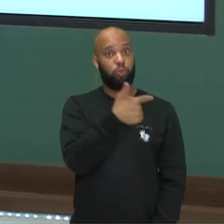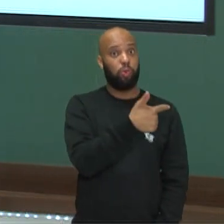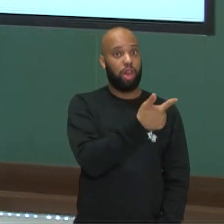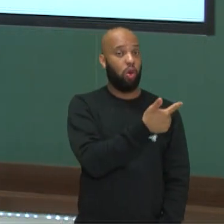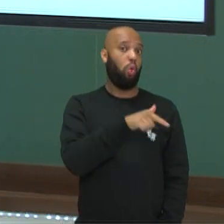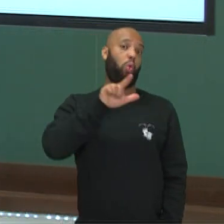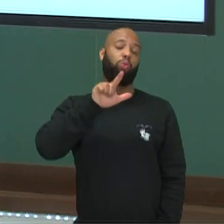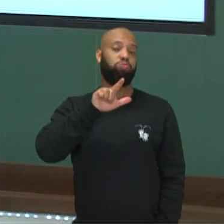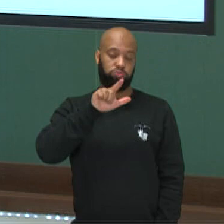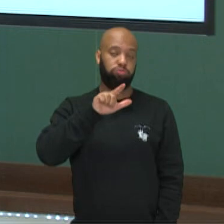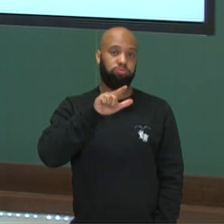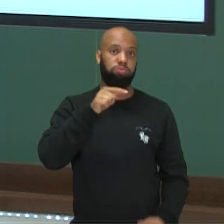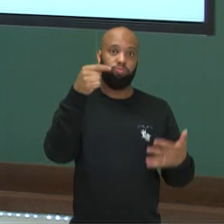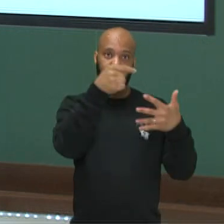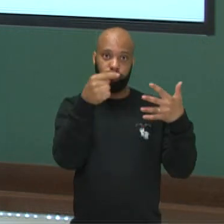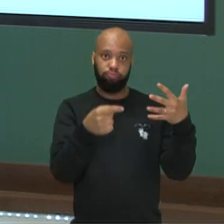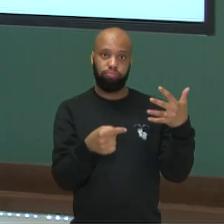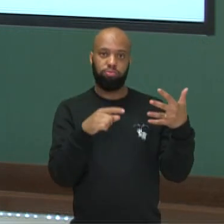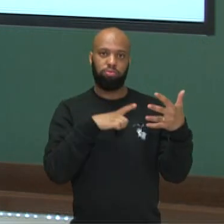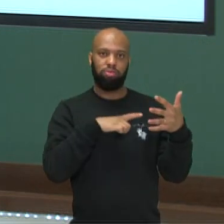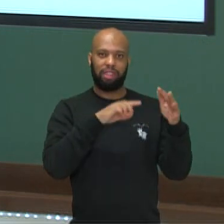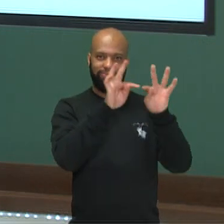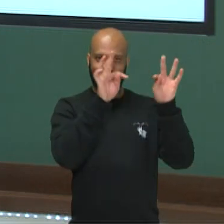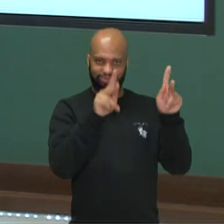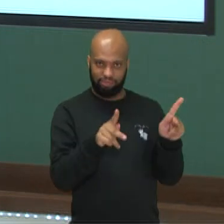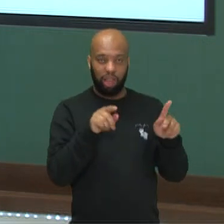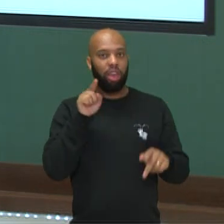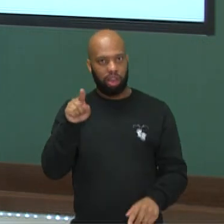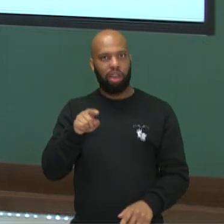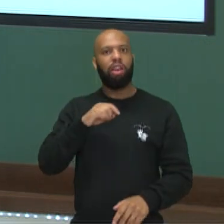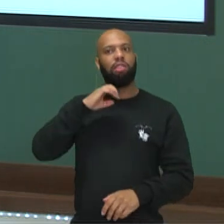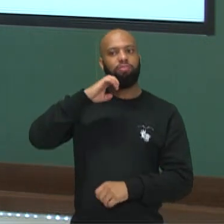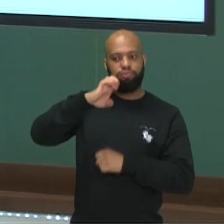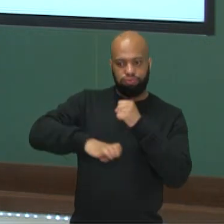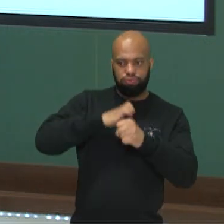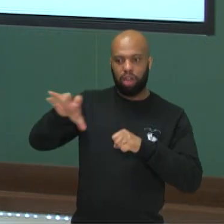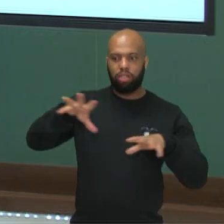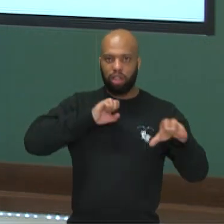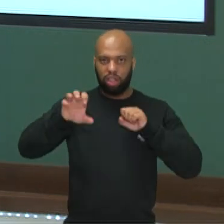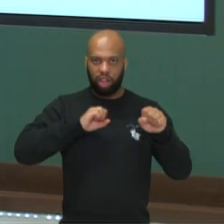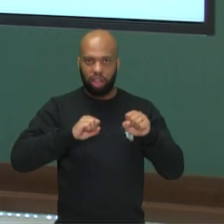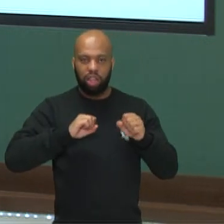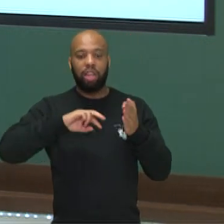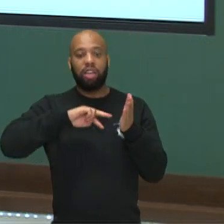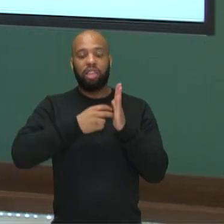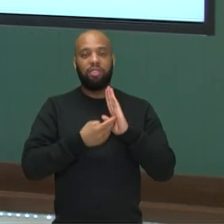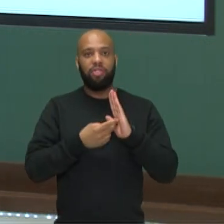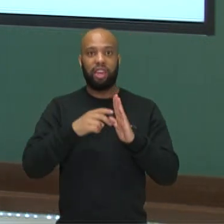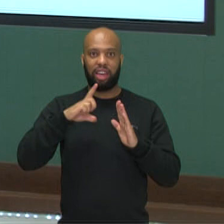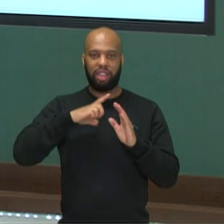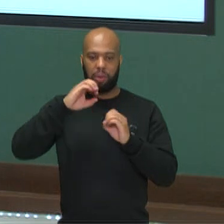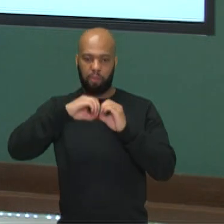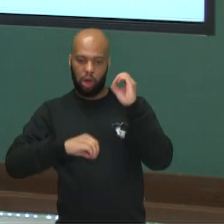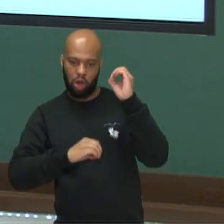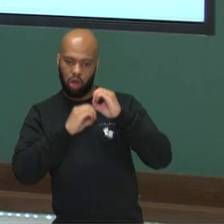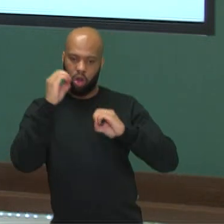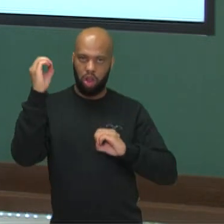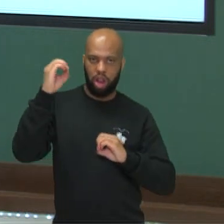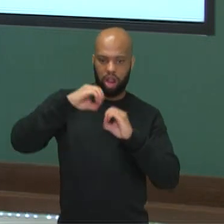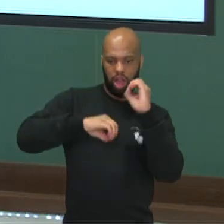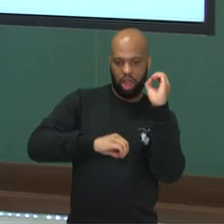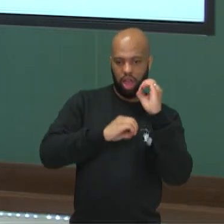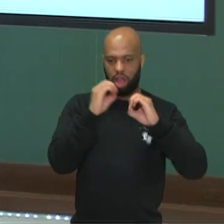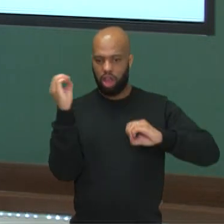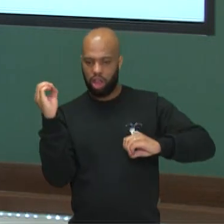do que os outros elementos ali presentes. Então, vai criar polos elétricos na molécula. A molécula vai